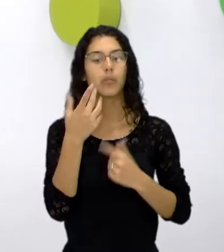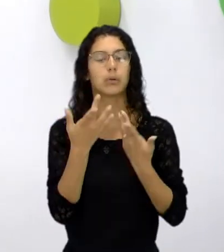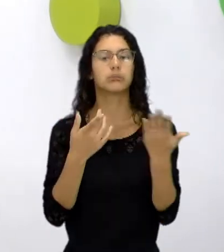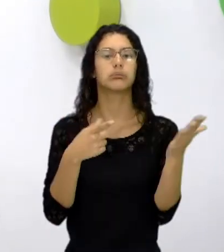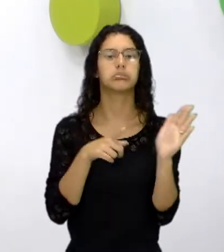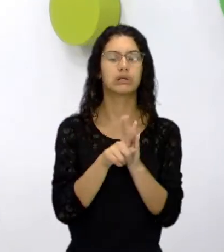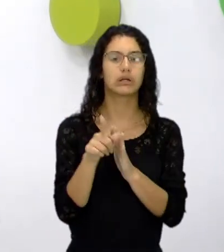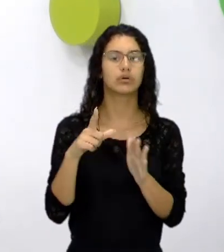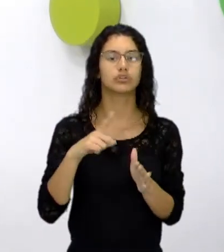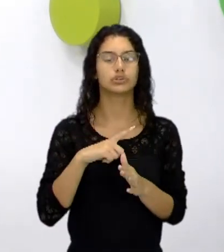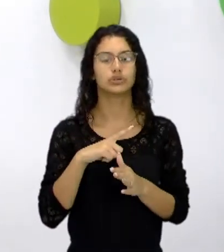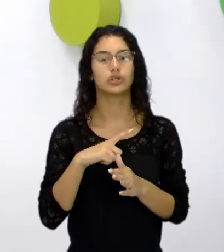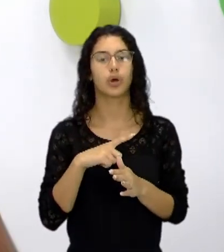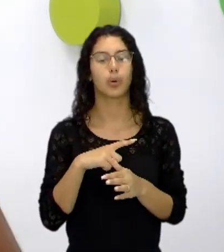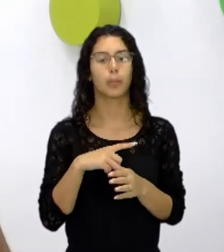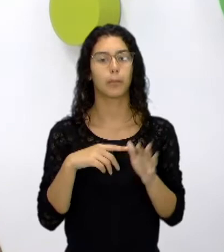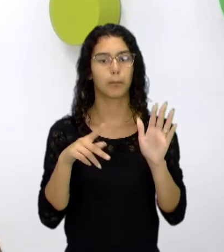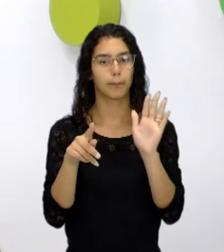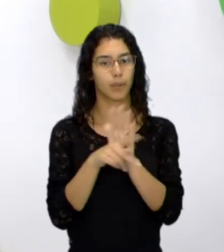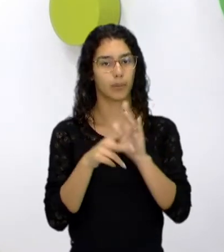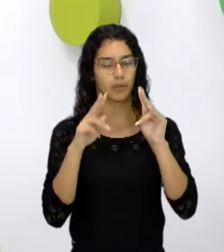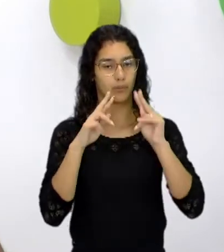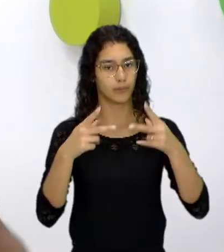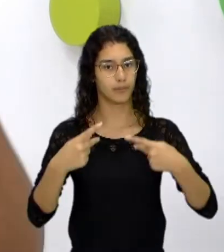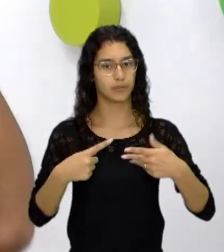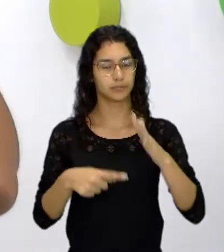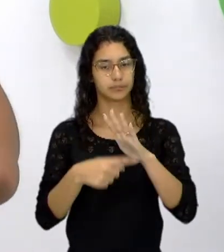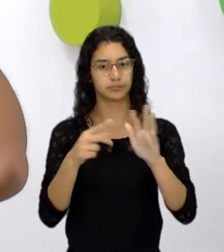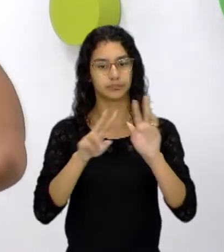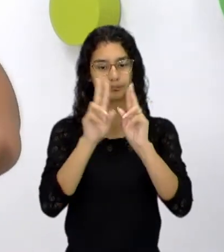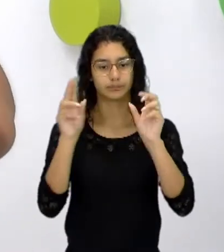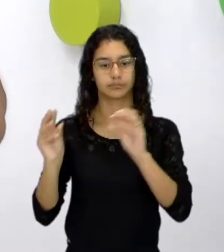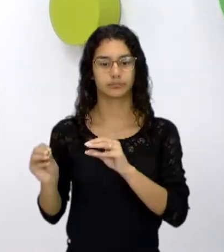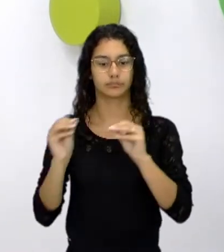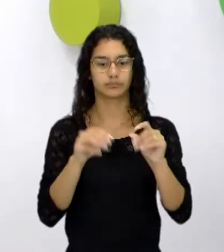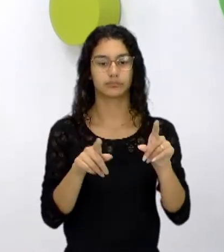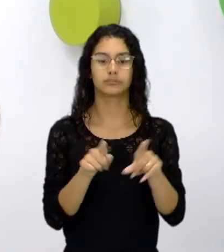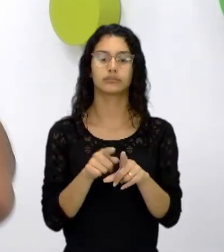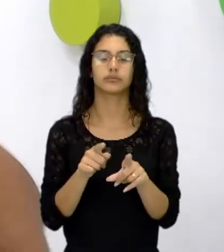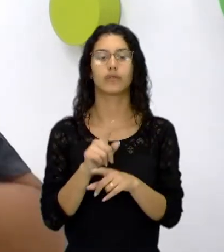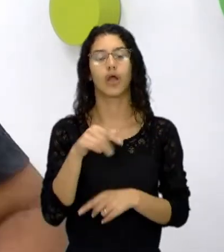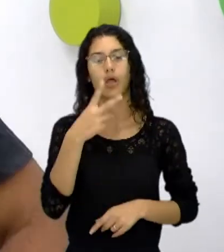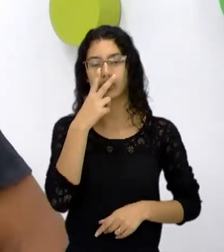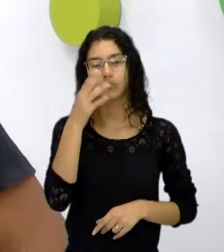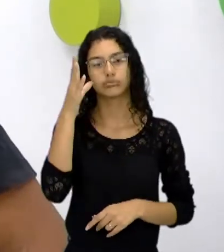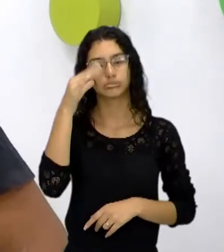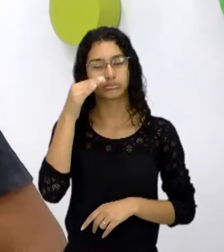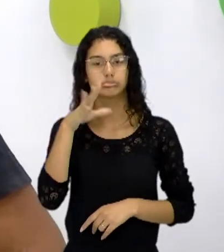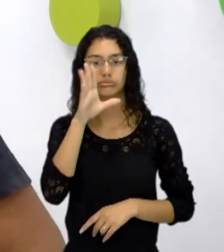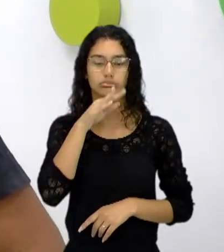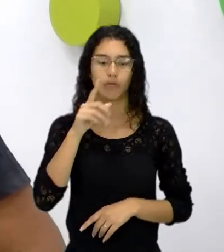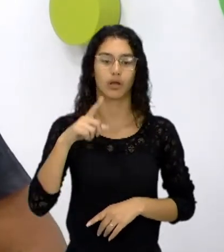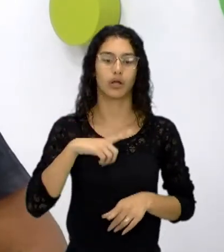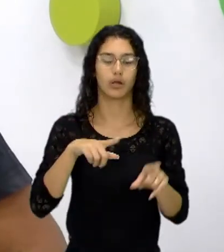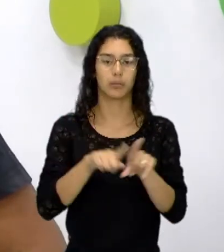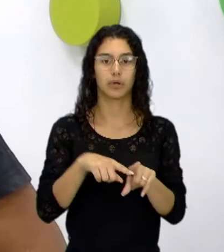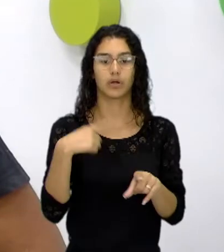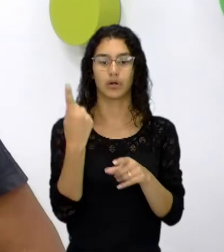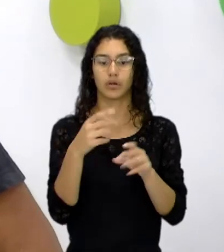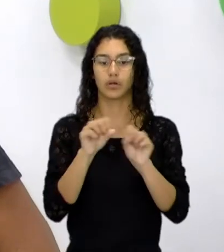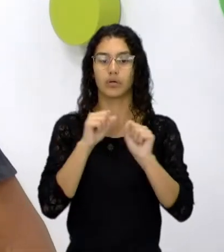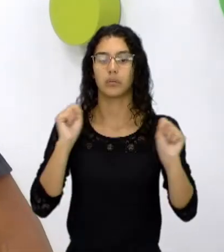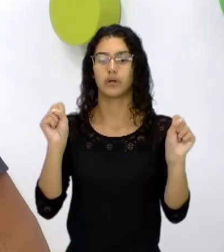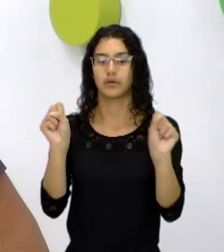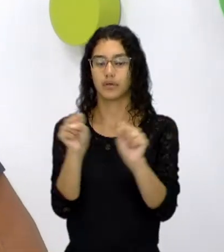questão cidadã, né? Então, é um primeiro tema que eu trouxe aí, que eu achei interessante falar na nossa